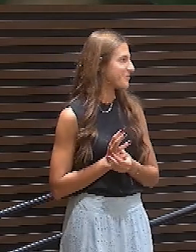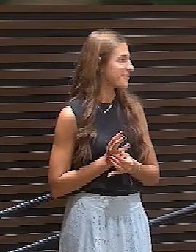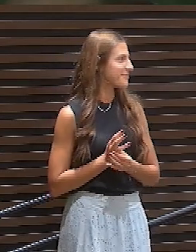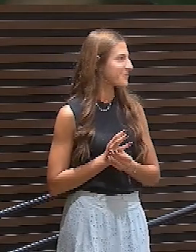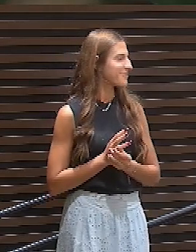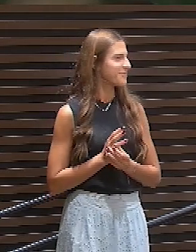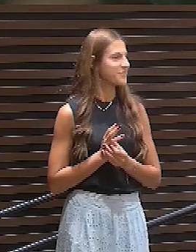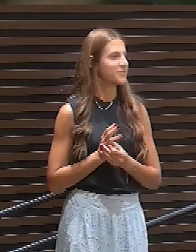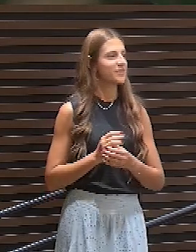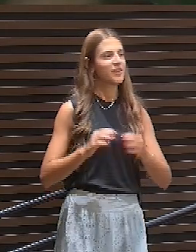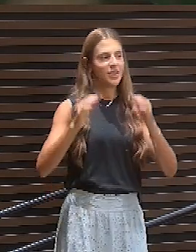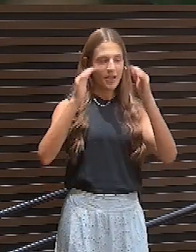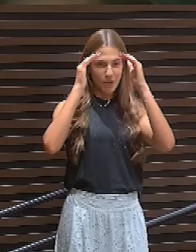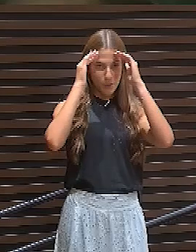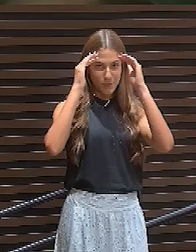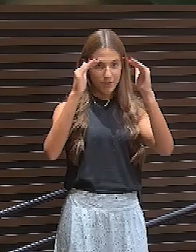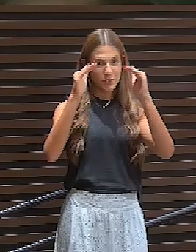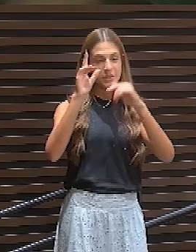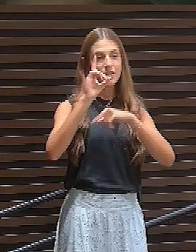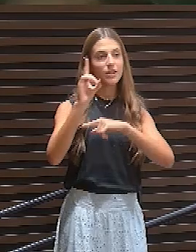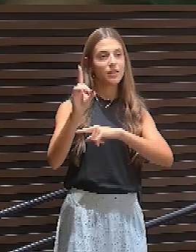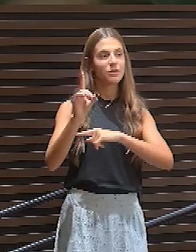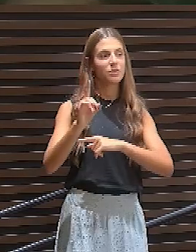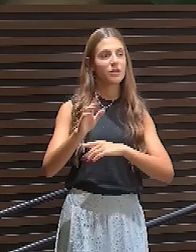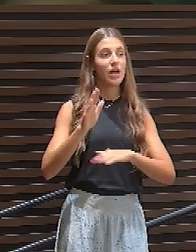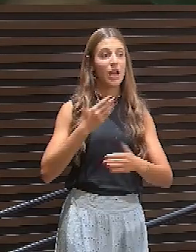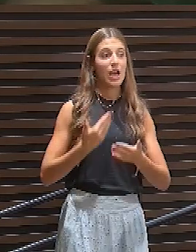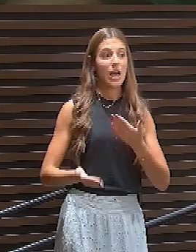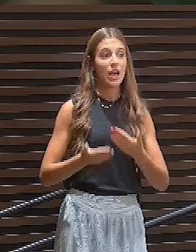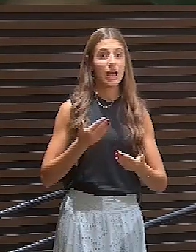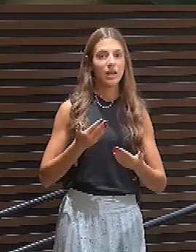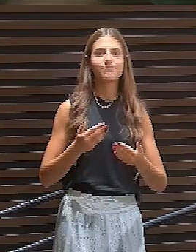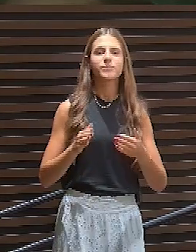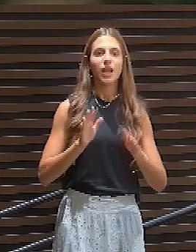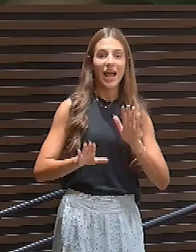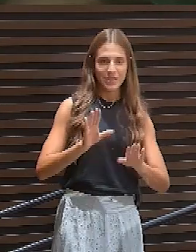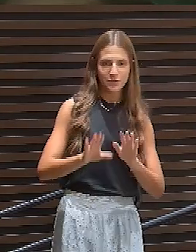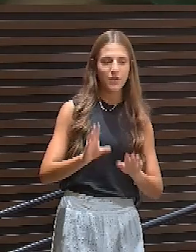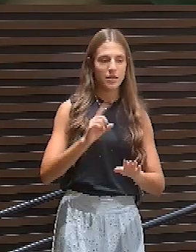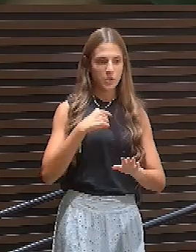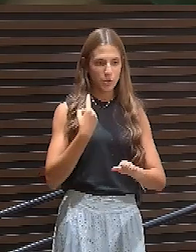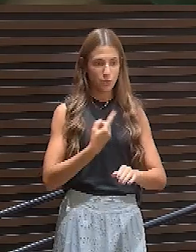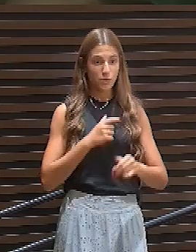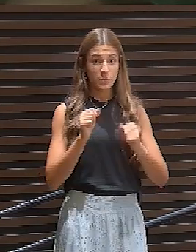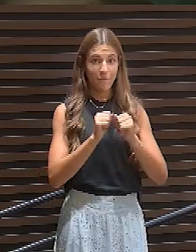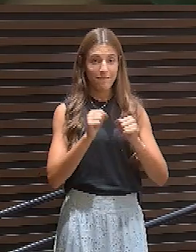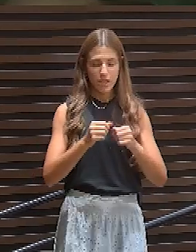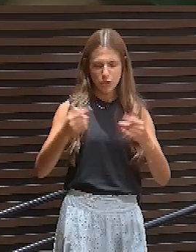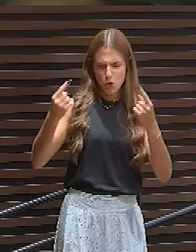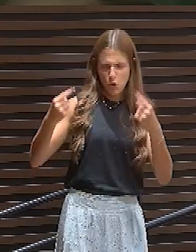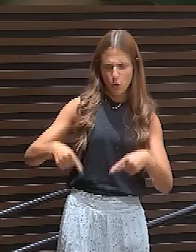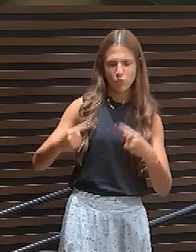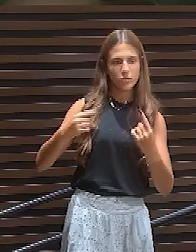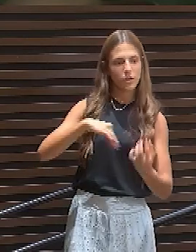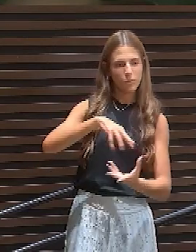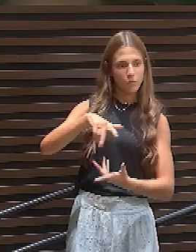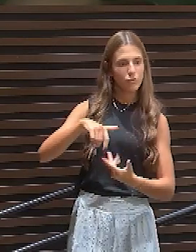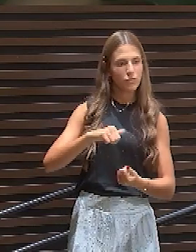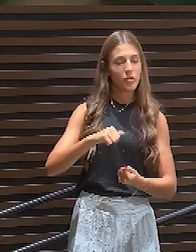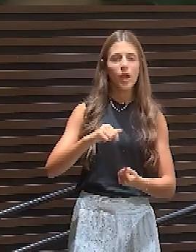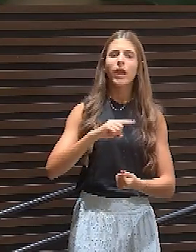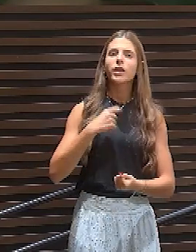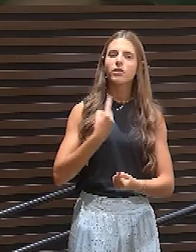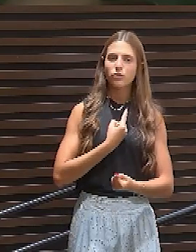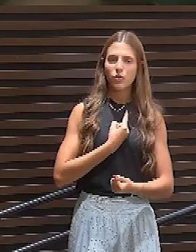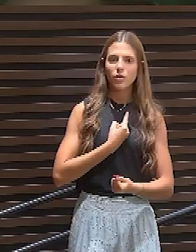A obediência a Deus muitas vezes nos coloca em oposição ao mundo. Estamos dispostos a agir